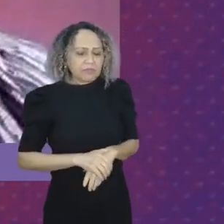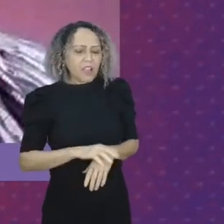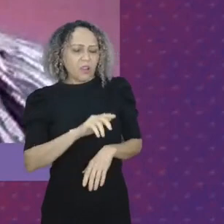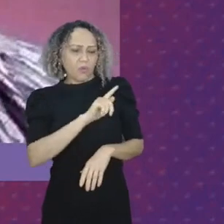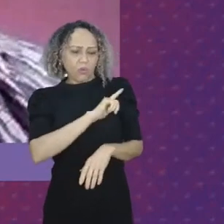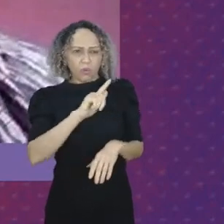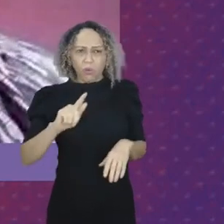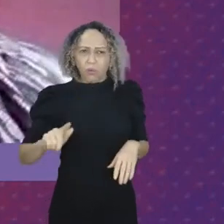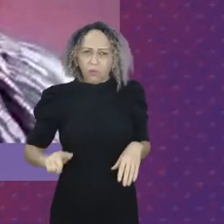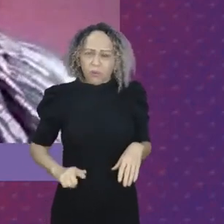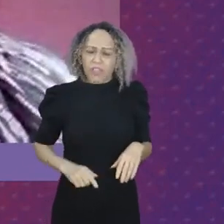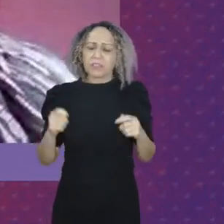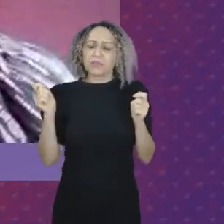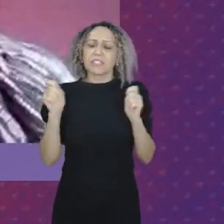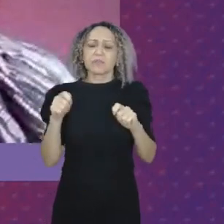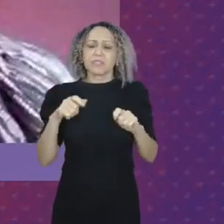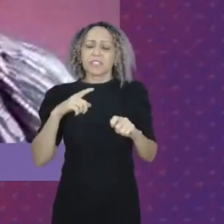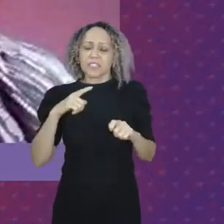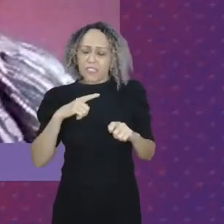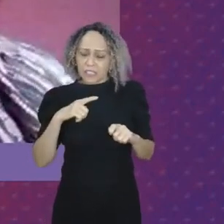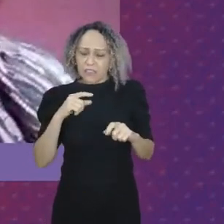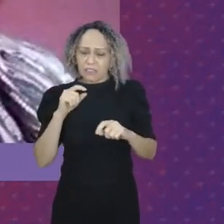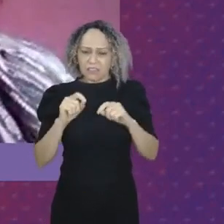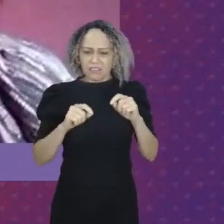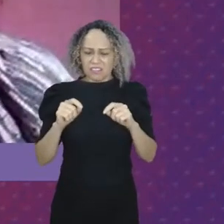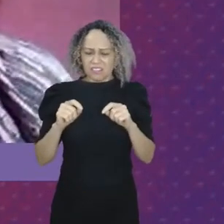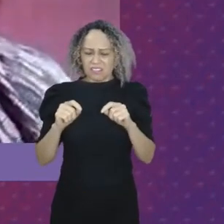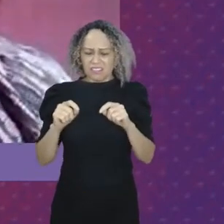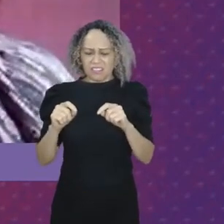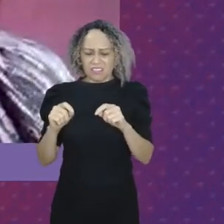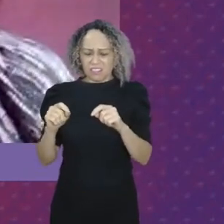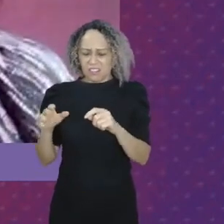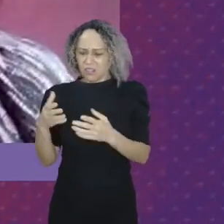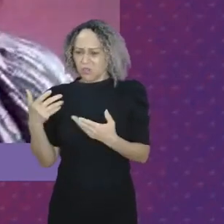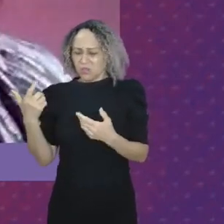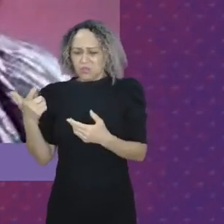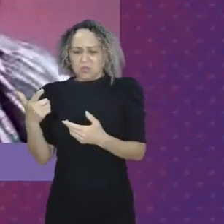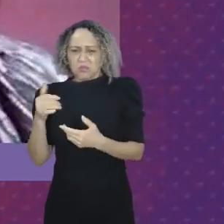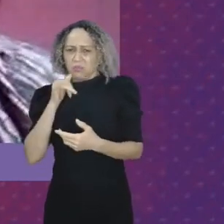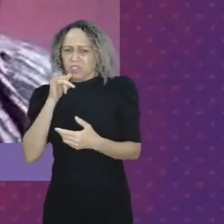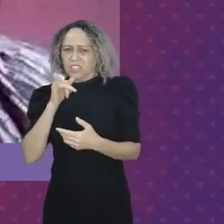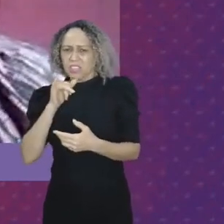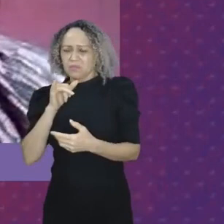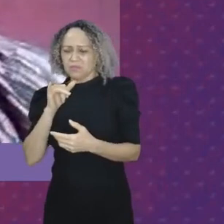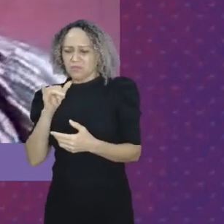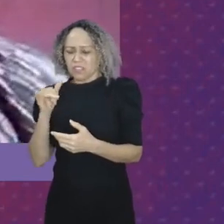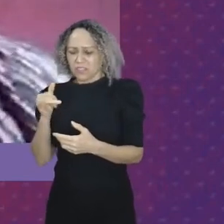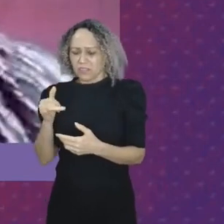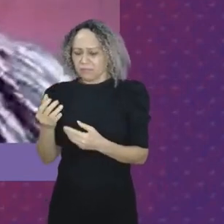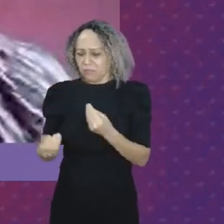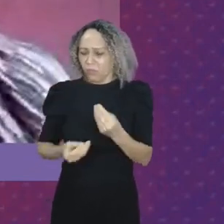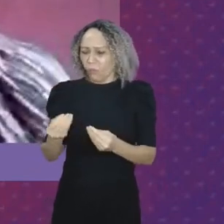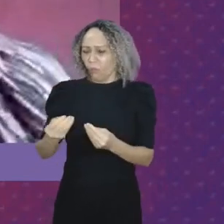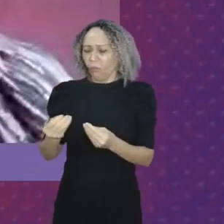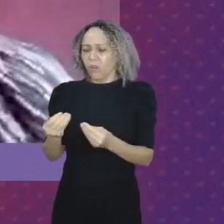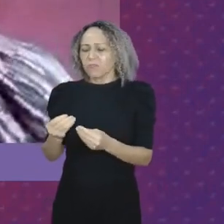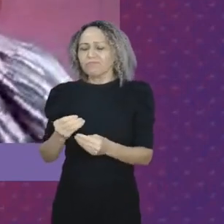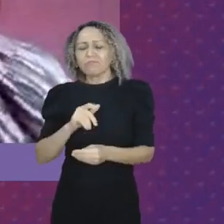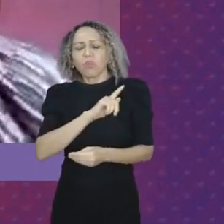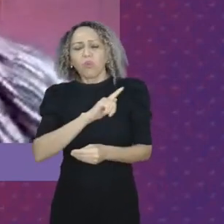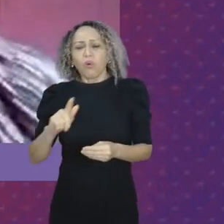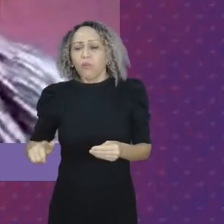que não é um Estado que não tenha políticas universais, né? A primeira coisa é o acesso a políticas que, de fato, transformem vidas e